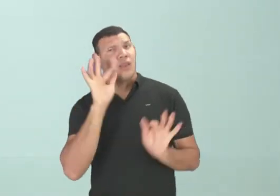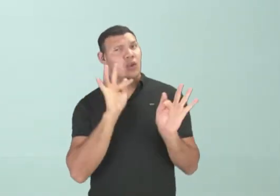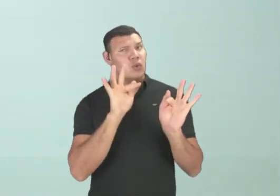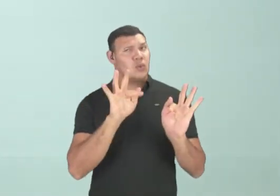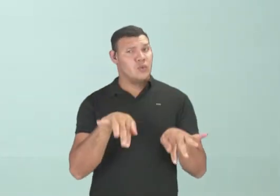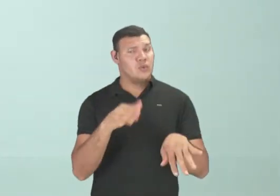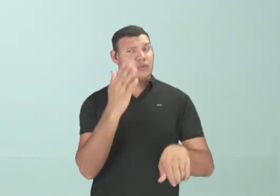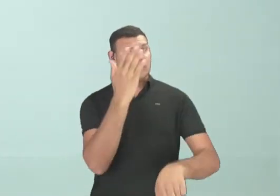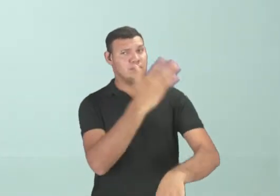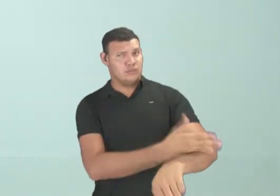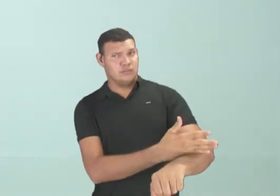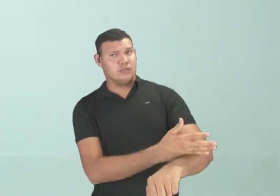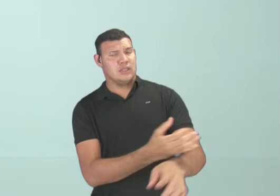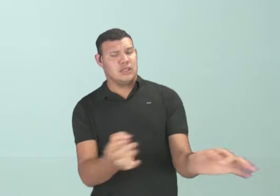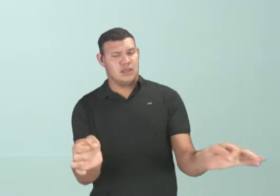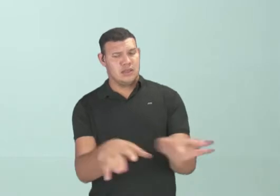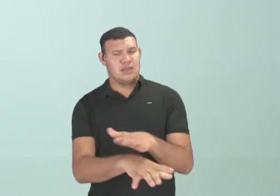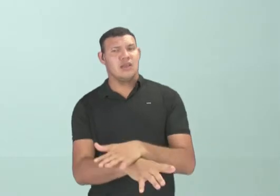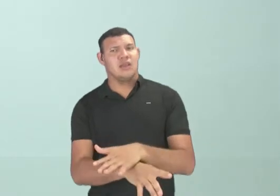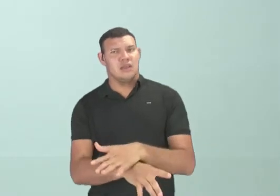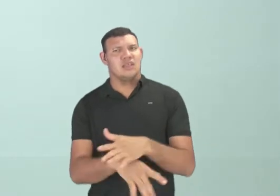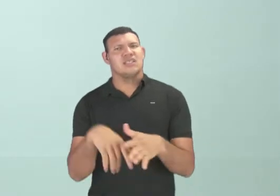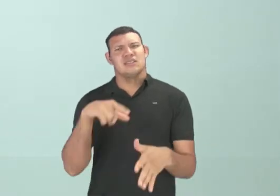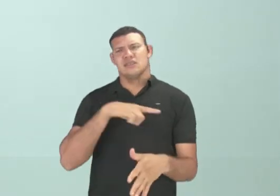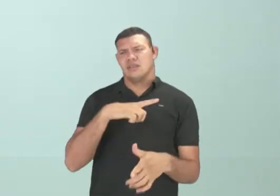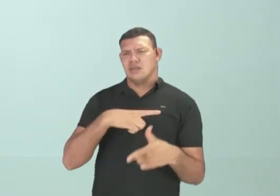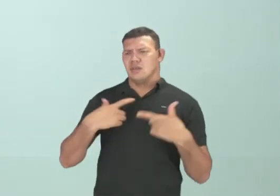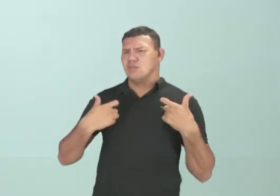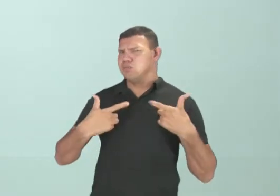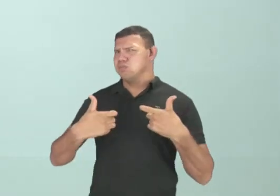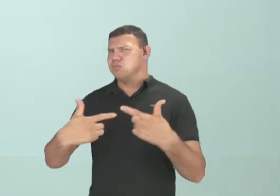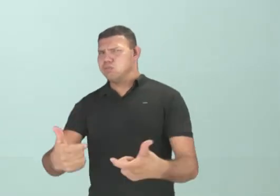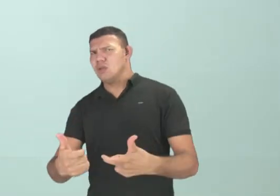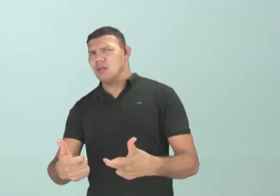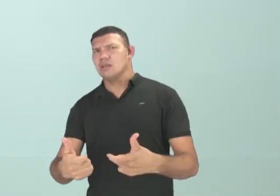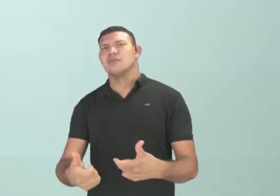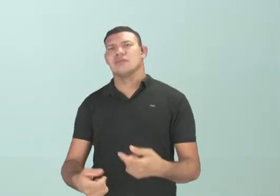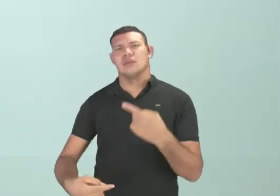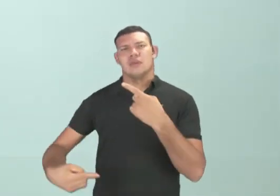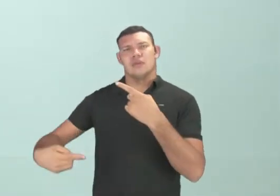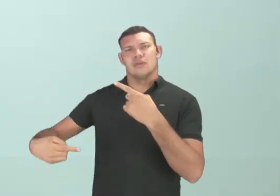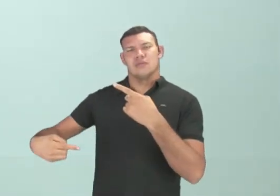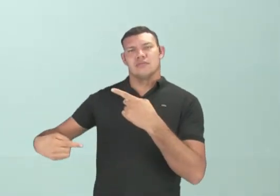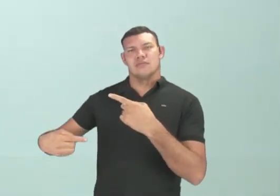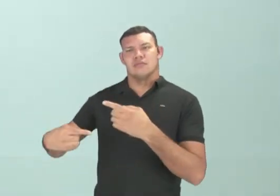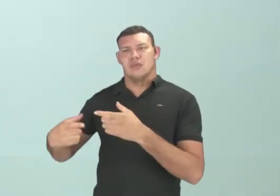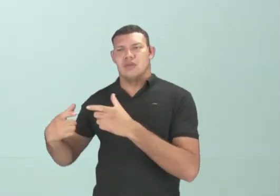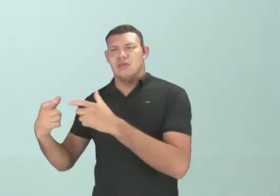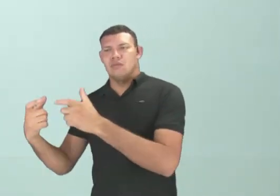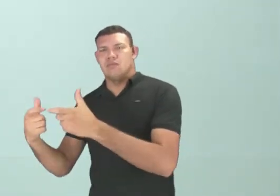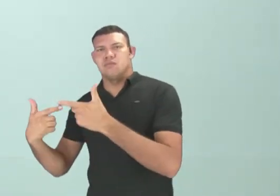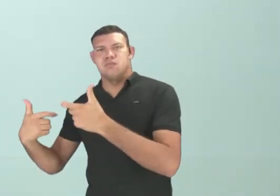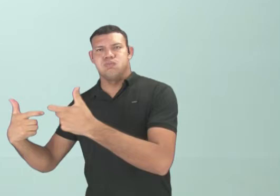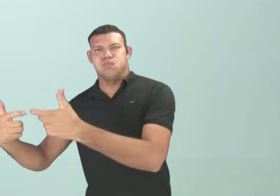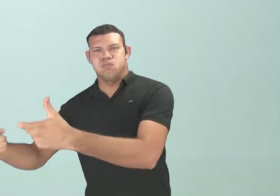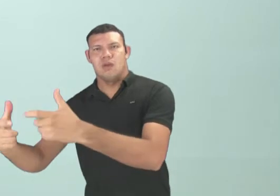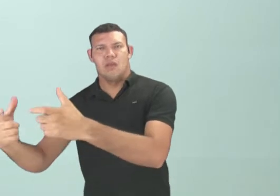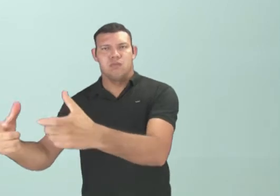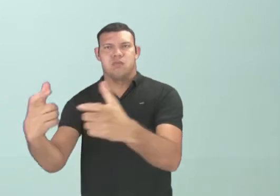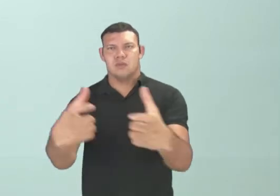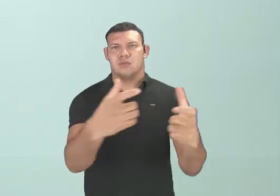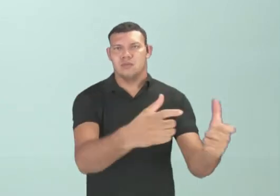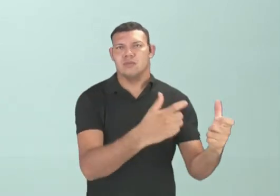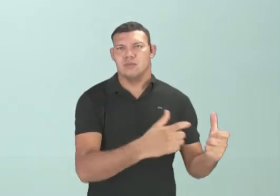Idade Média, onde tinha muitas guerras, né, muita disputa de terra. Então, ela vai tratar sobre